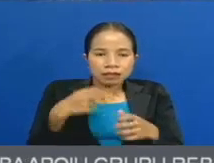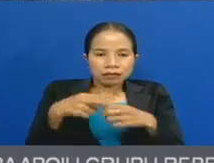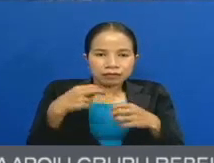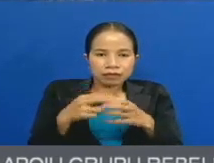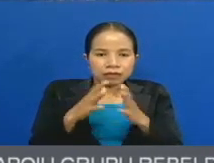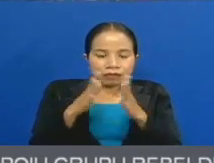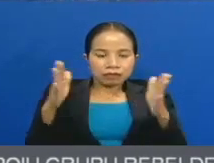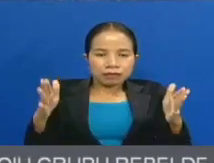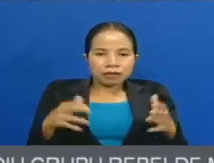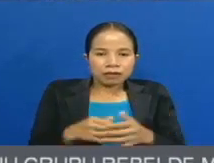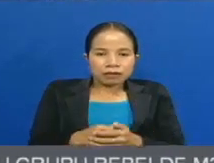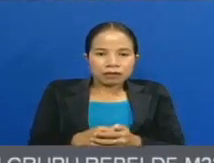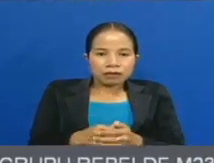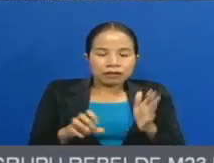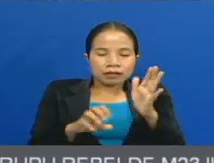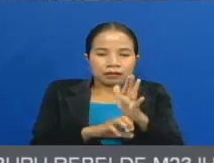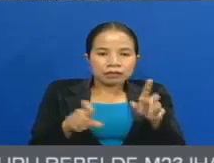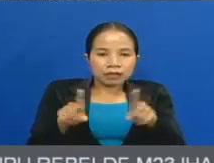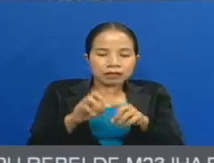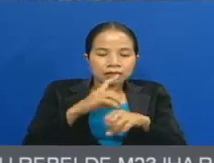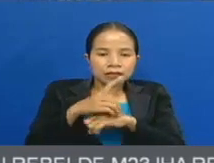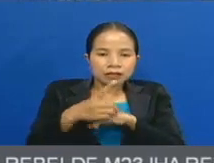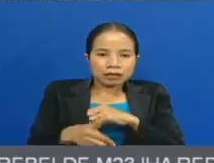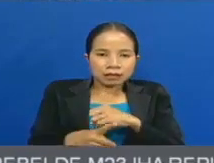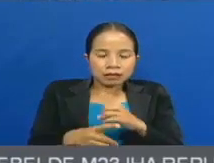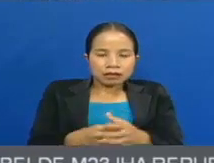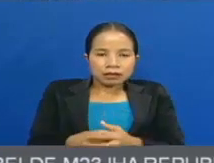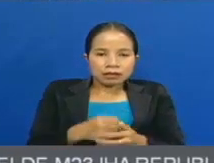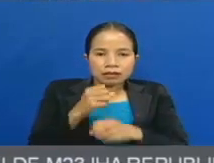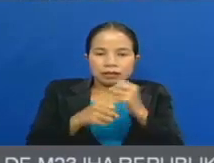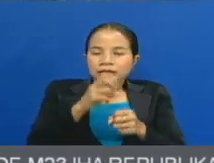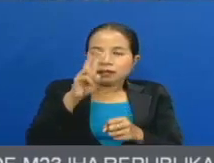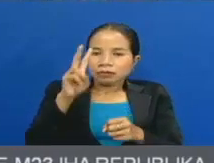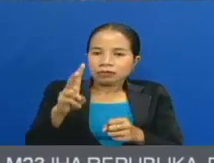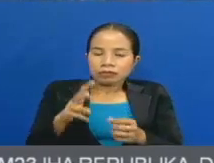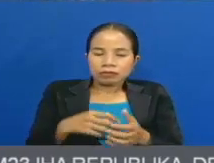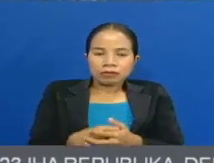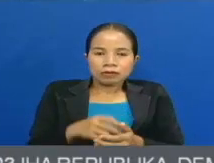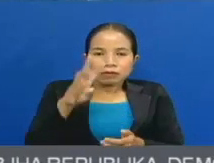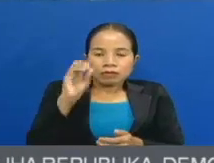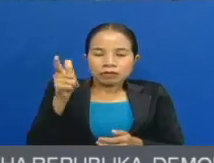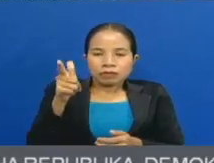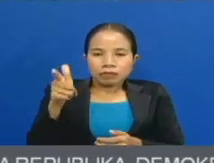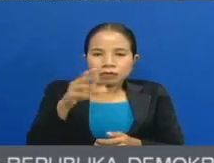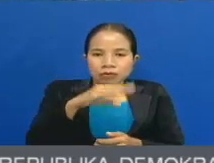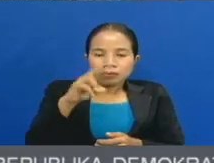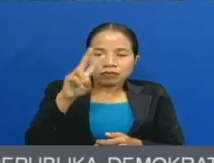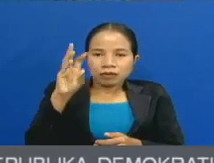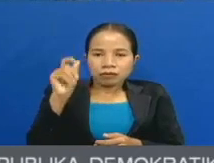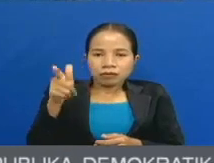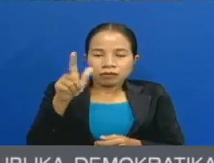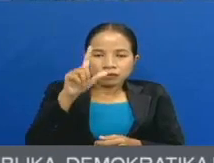boas. Por exemplo, desastres naturais que tinham voto de Irmão, 2020-2021. E 21,